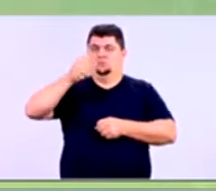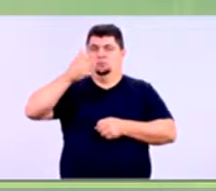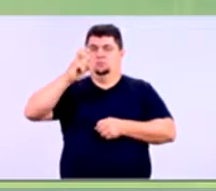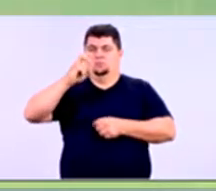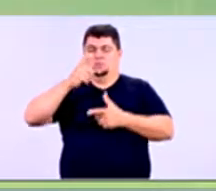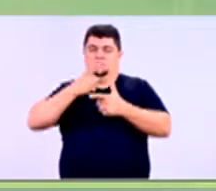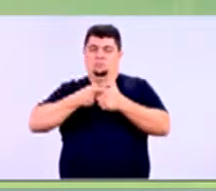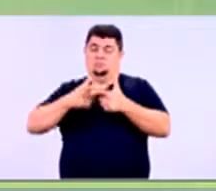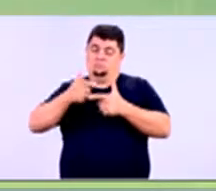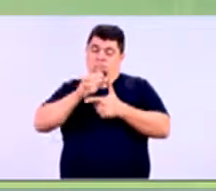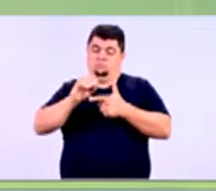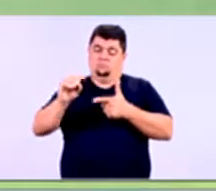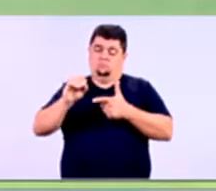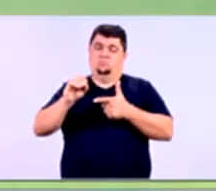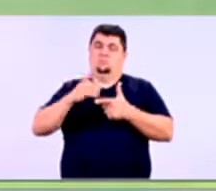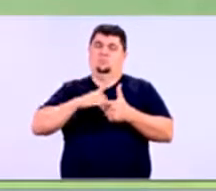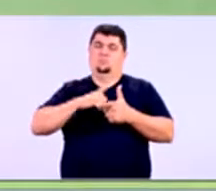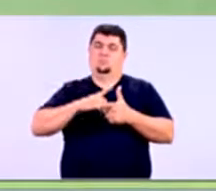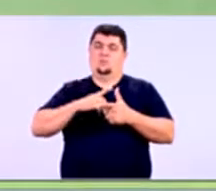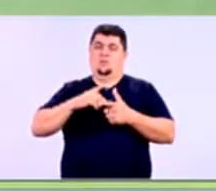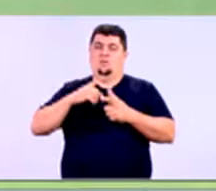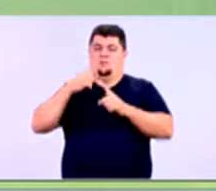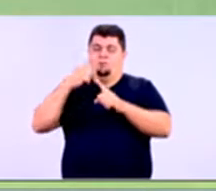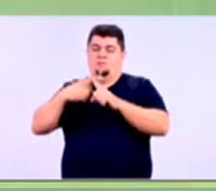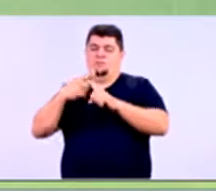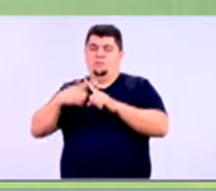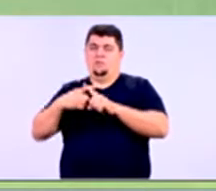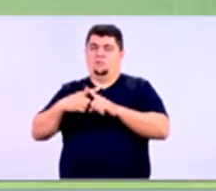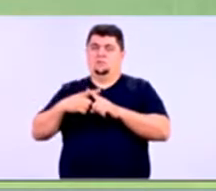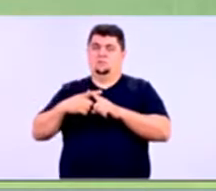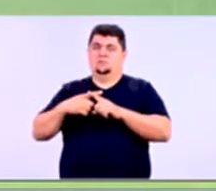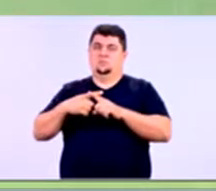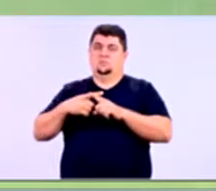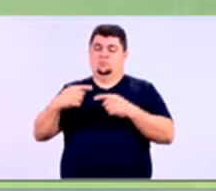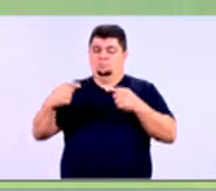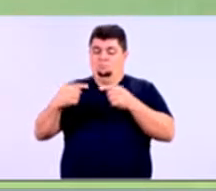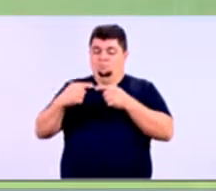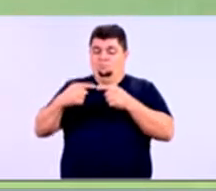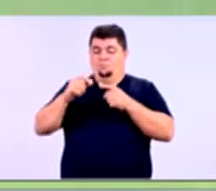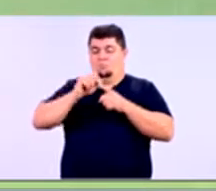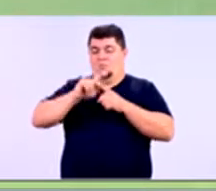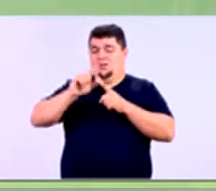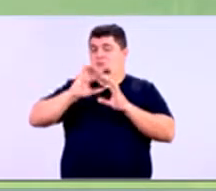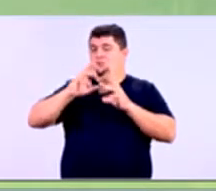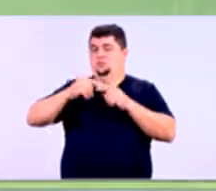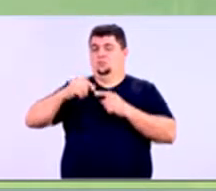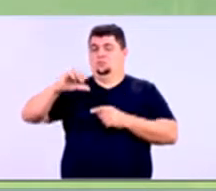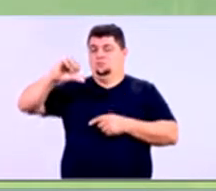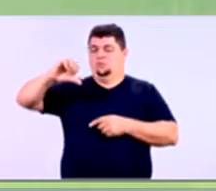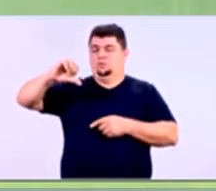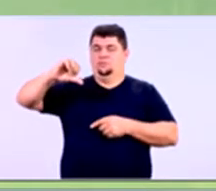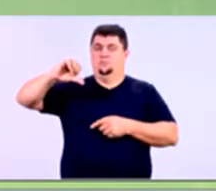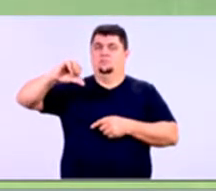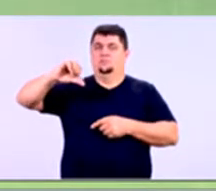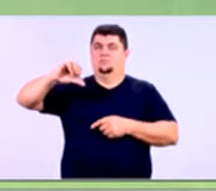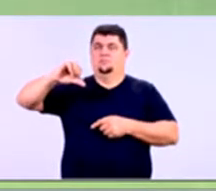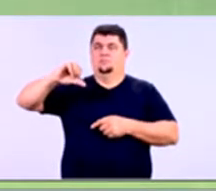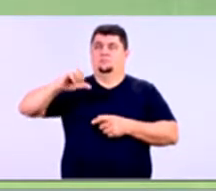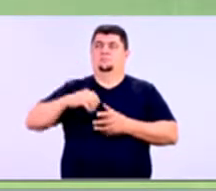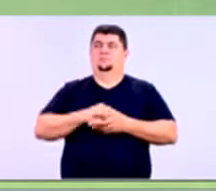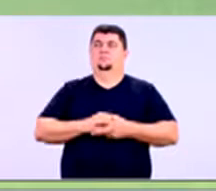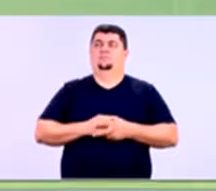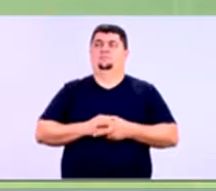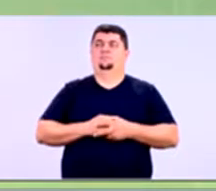divisão por 100. E aí o período que já está batendo com a taxa mensal, 9